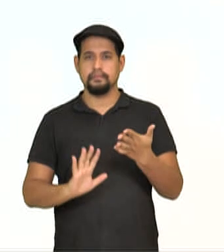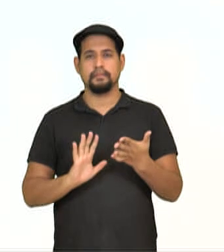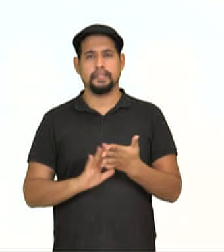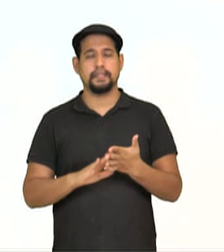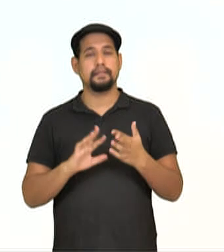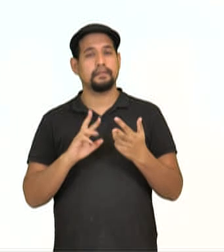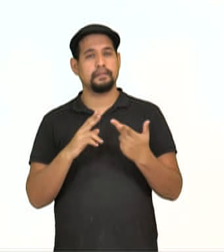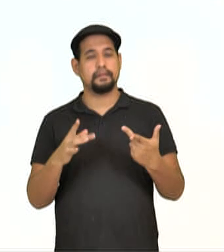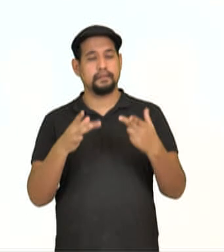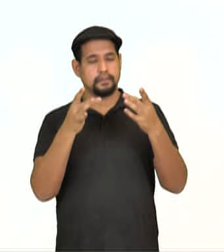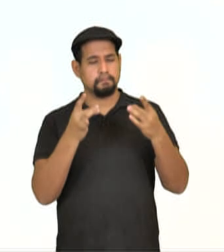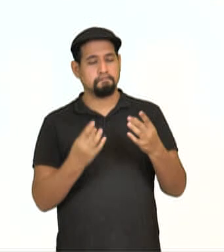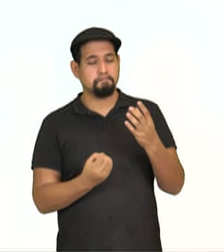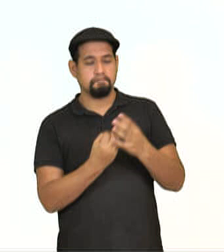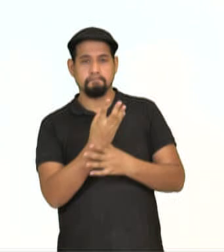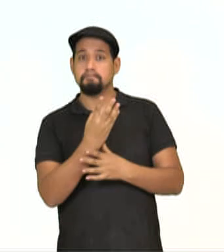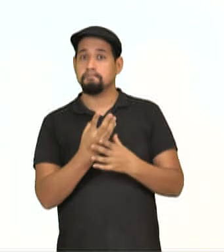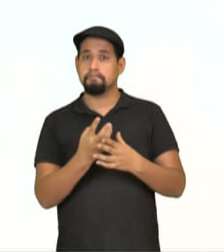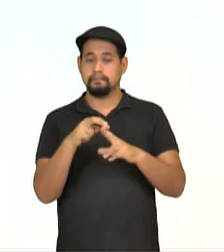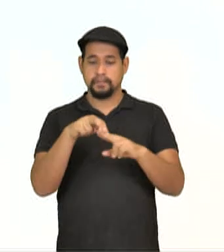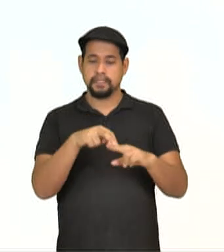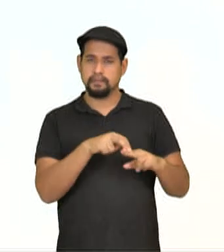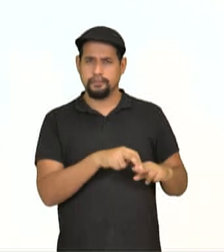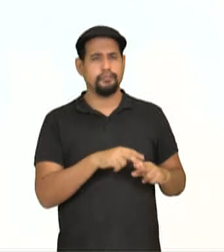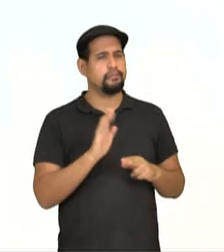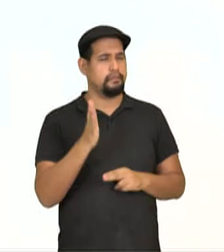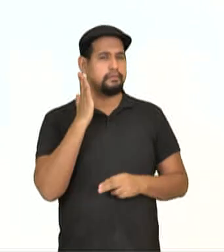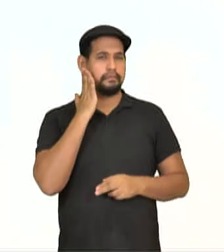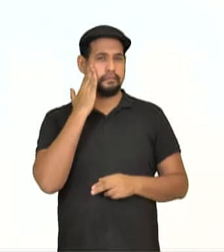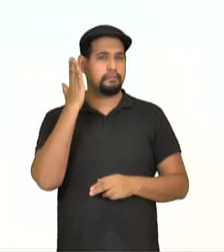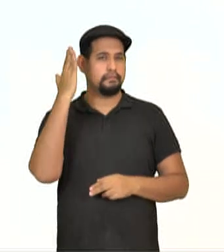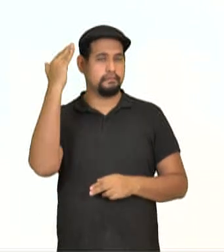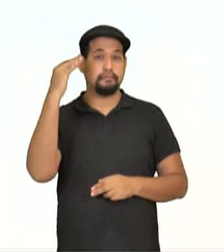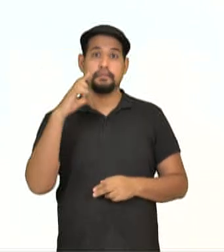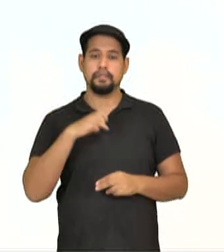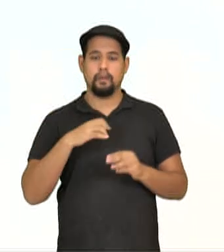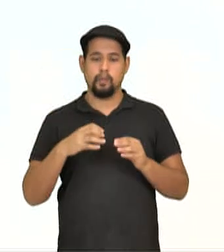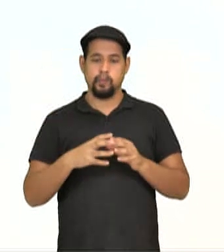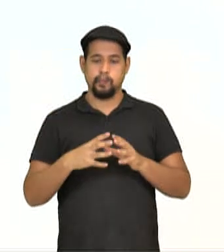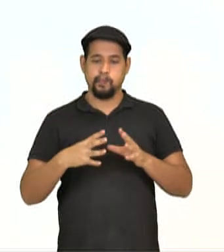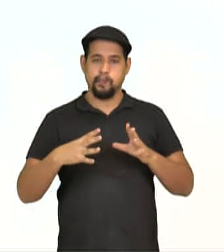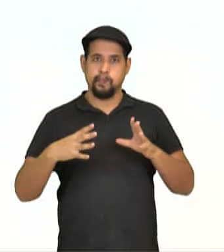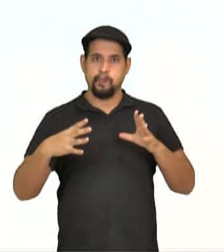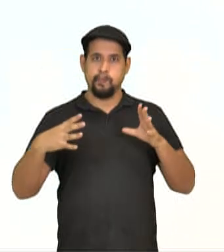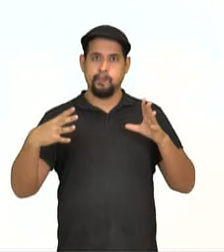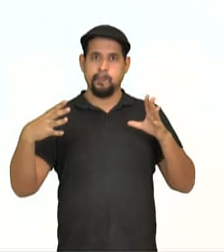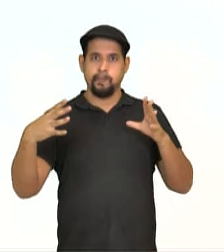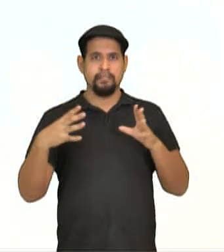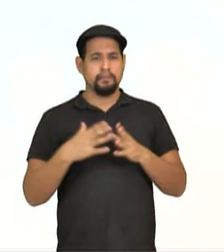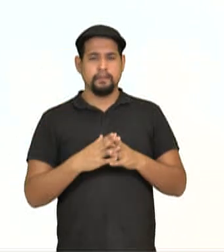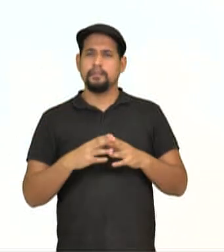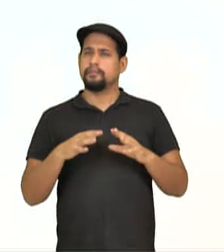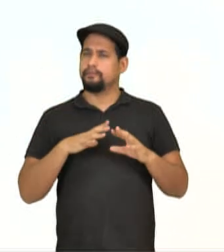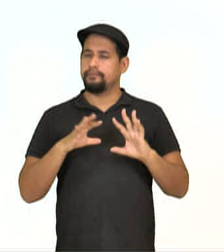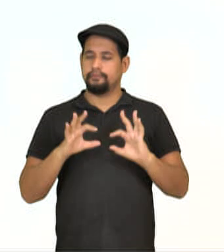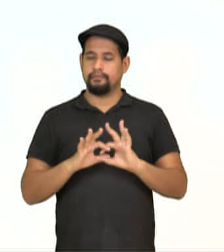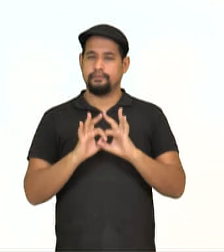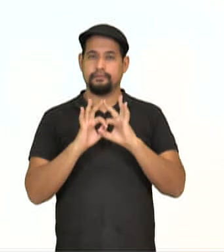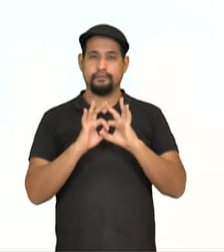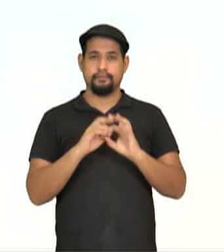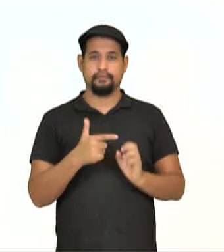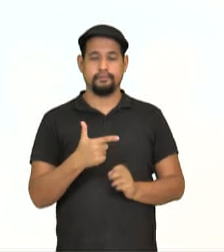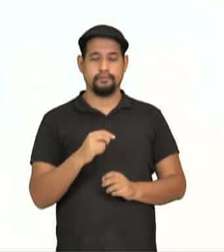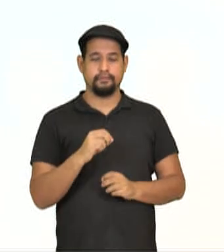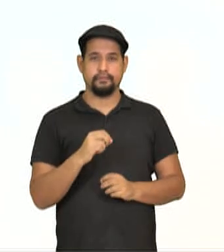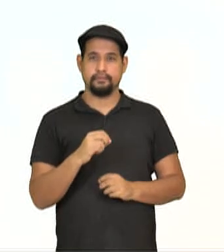a seu aspecto criativo, o skate é um esporte muito conhecido. Tem crescido nos últimos anos, nos Jogos Olímpicos de